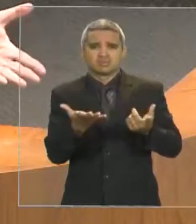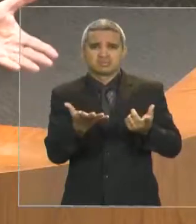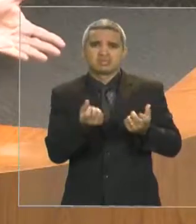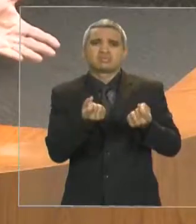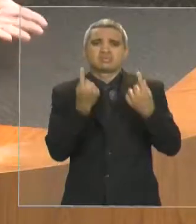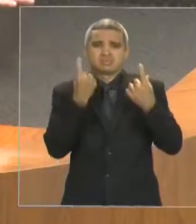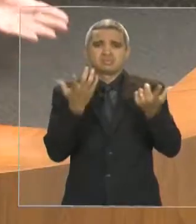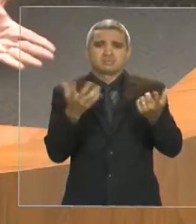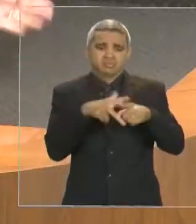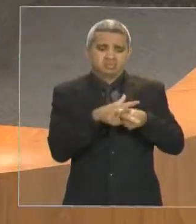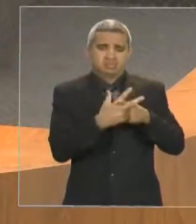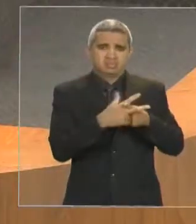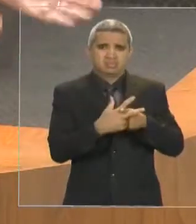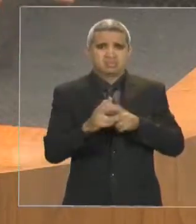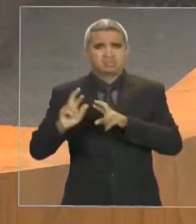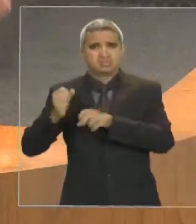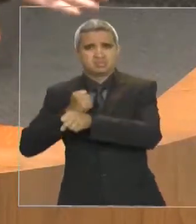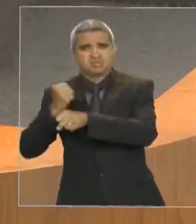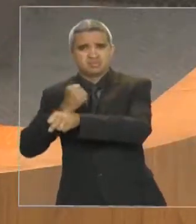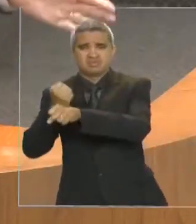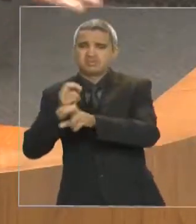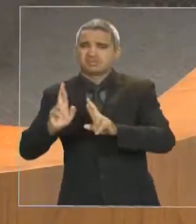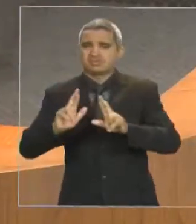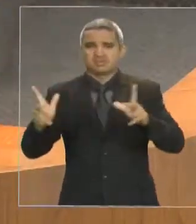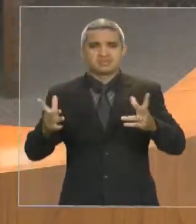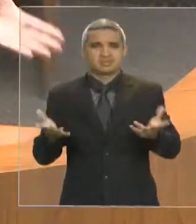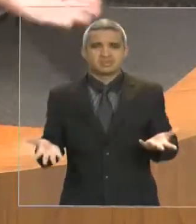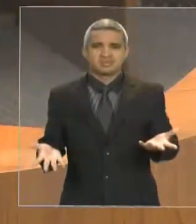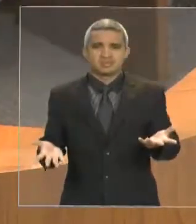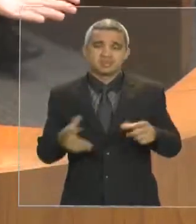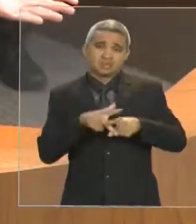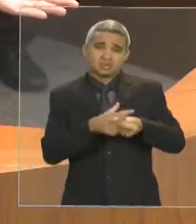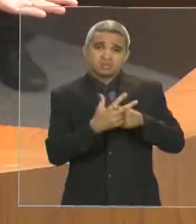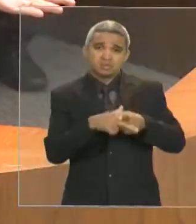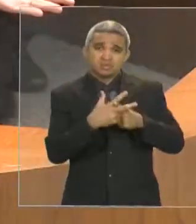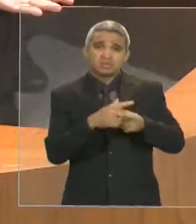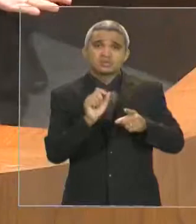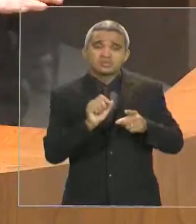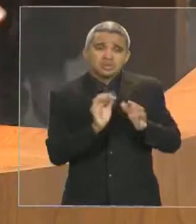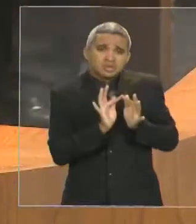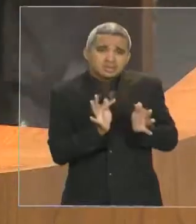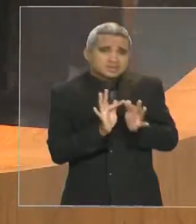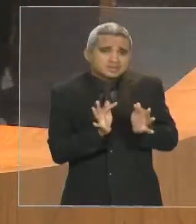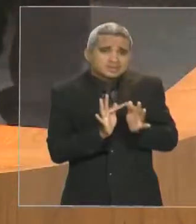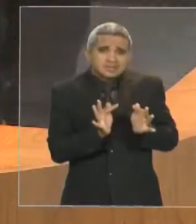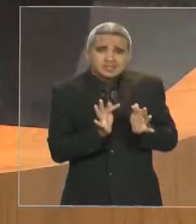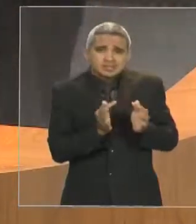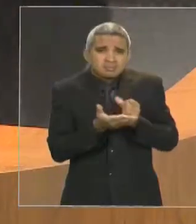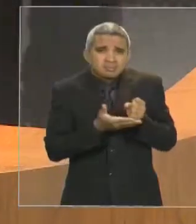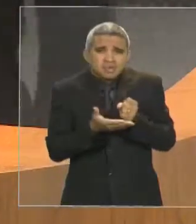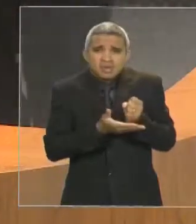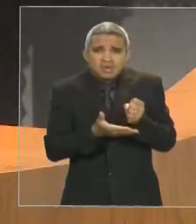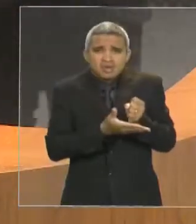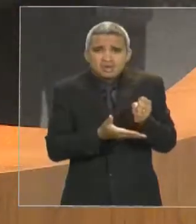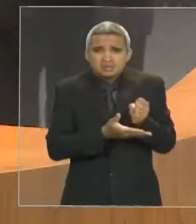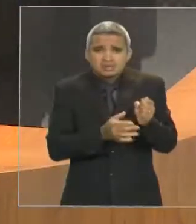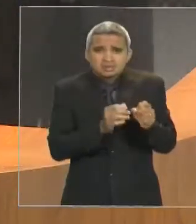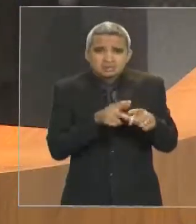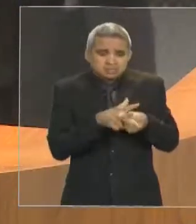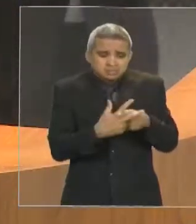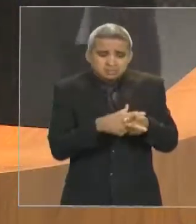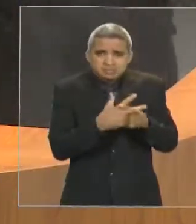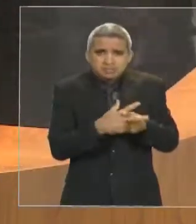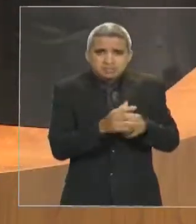do Aurélio. Manutenção são pequenos serviços que são feitos para recuperação. Então, é questão da propaganda, a